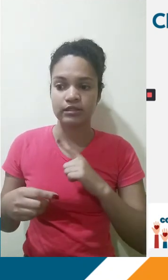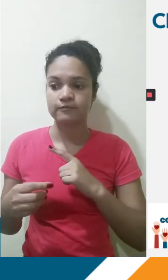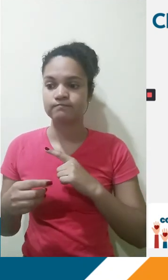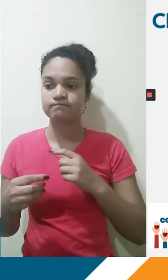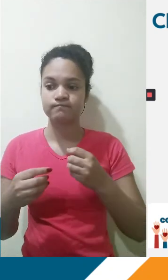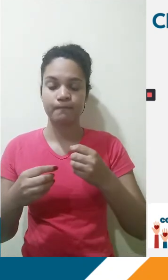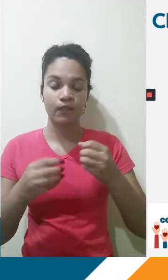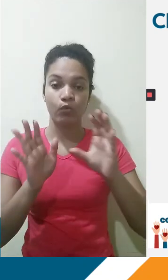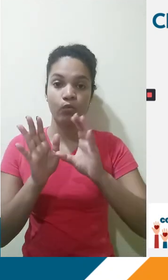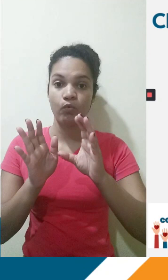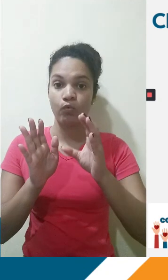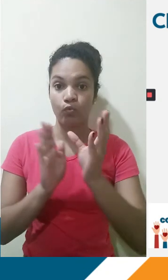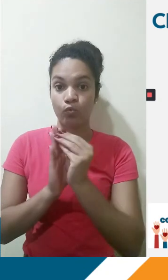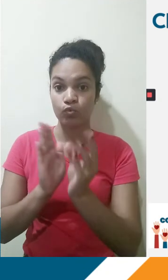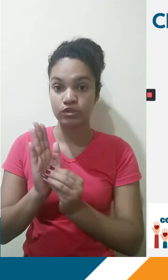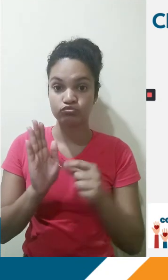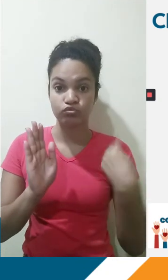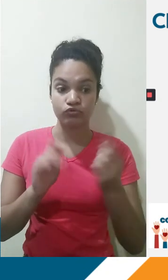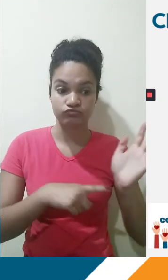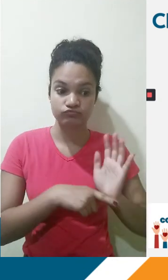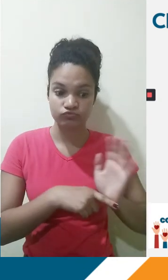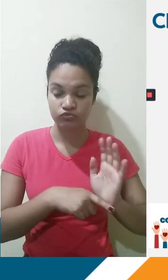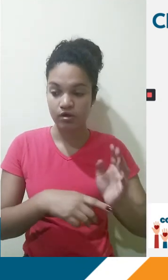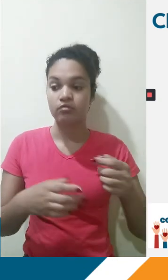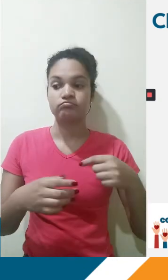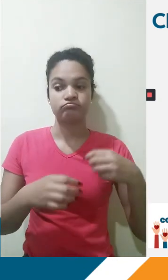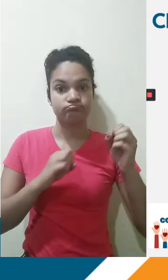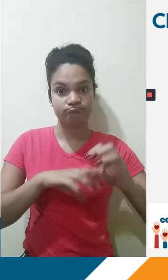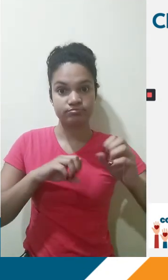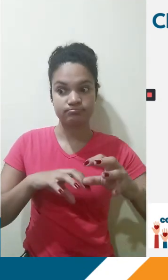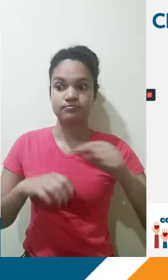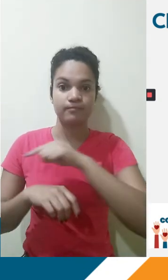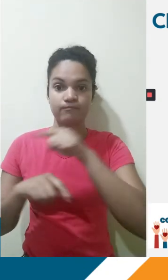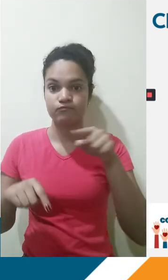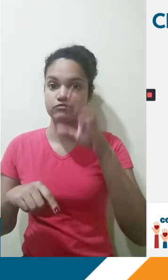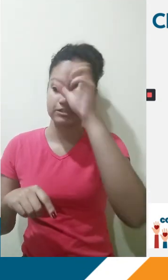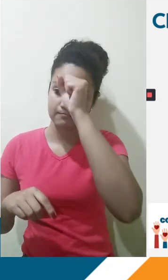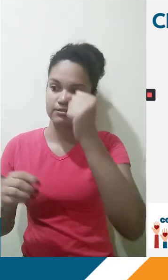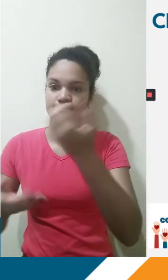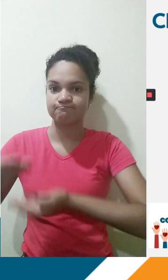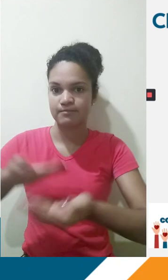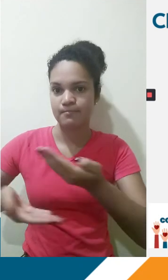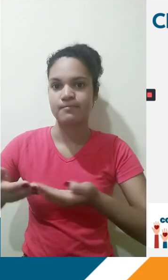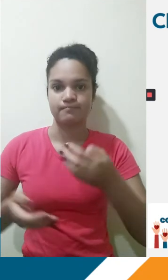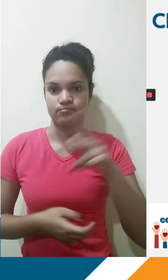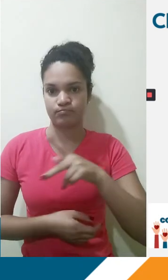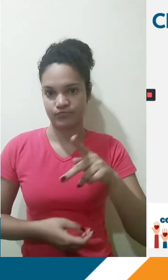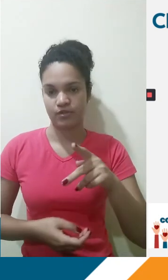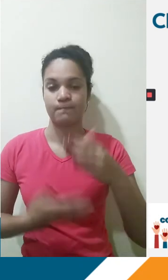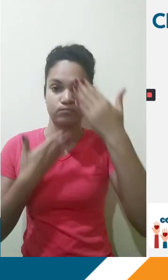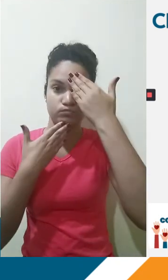elucidação dos conteúdos apresentados nas nossas videoaulas. Muito obrigado e até a semana que vem.